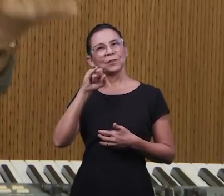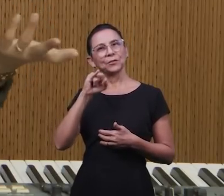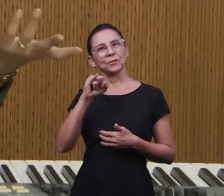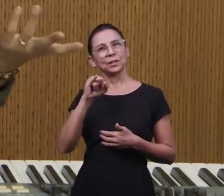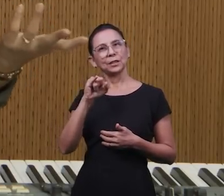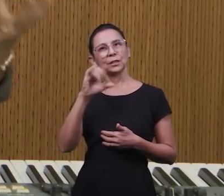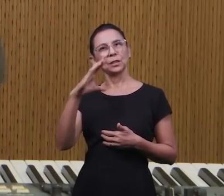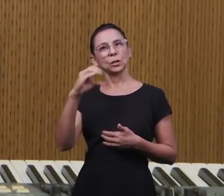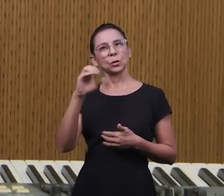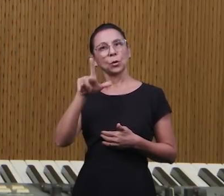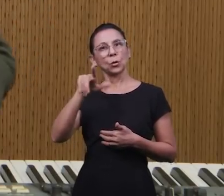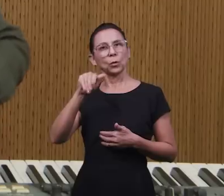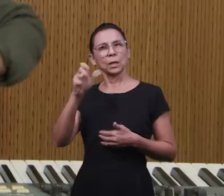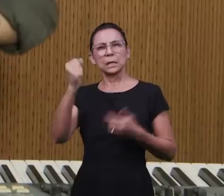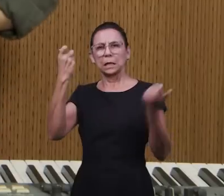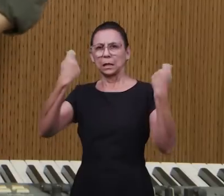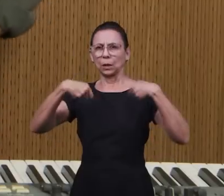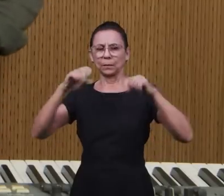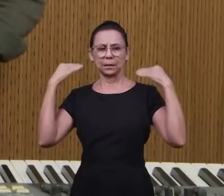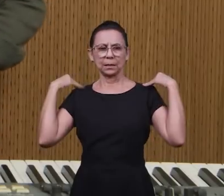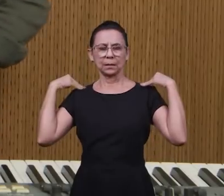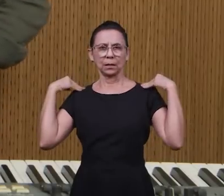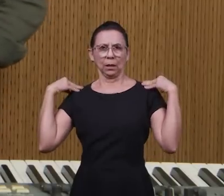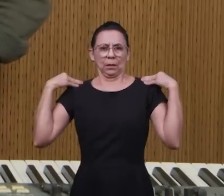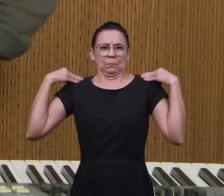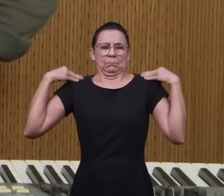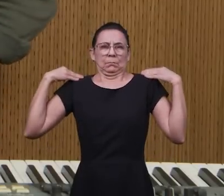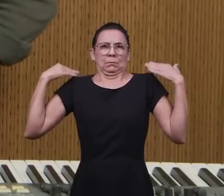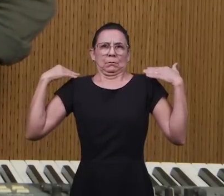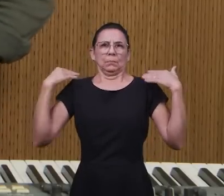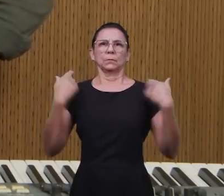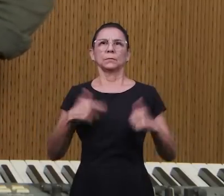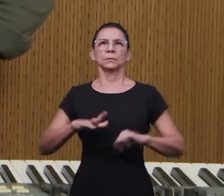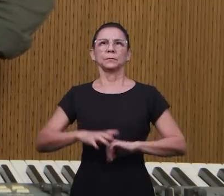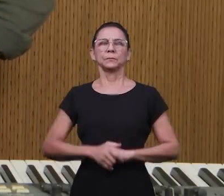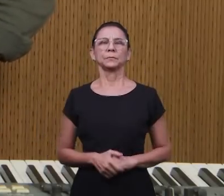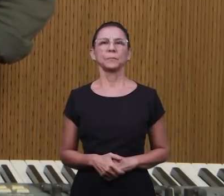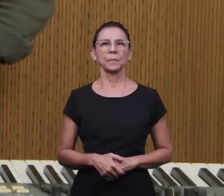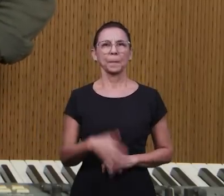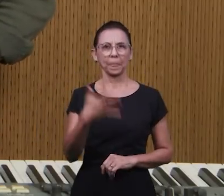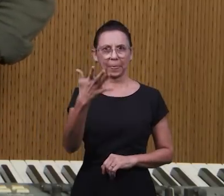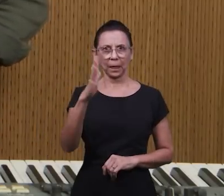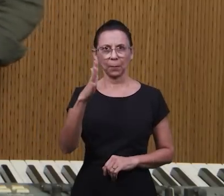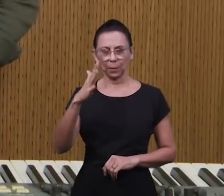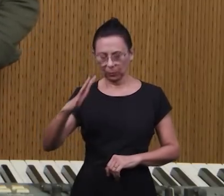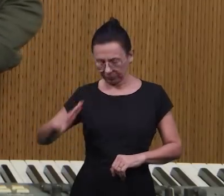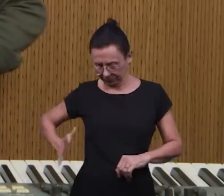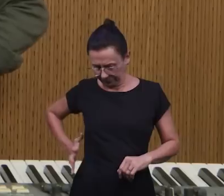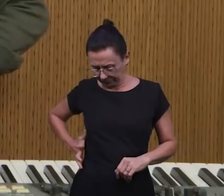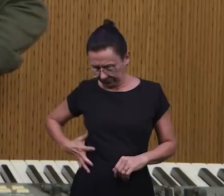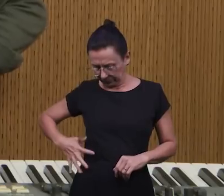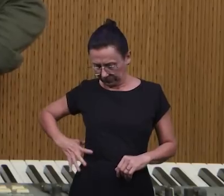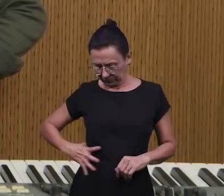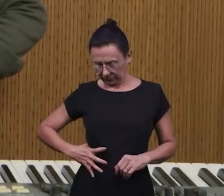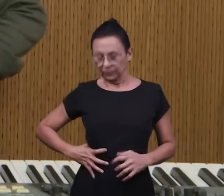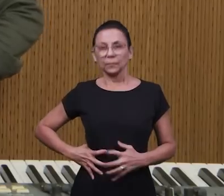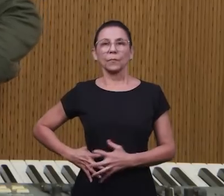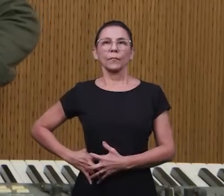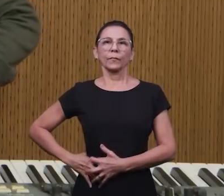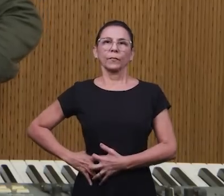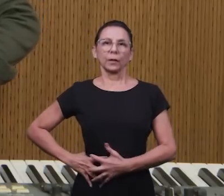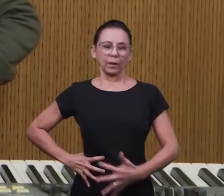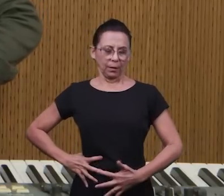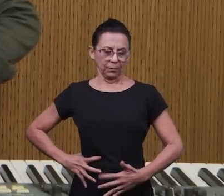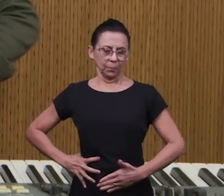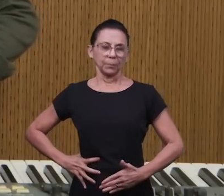alto, tenso, ok? Então ponha uma mão, por favor, na região das costelas e outra mão na